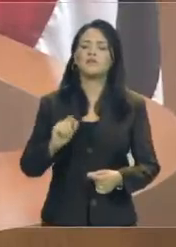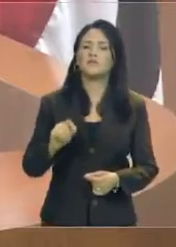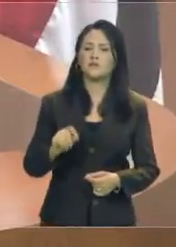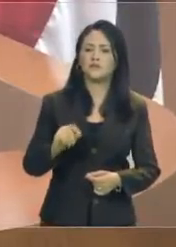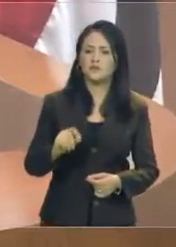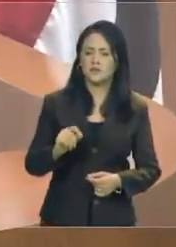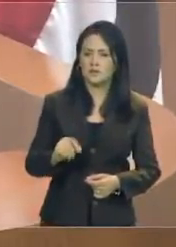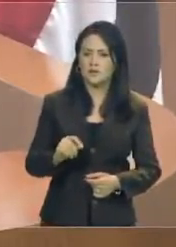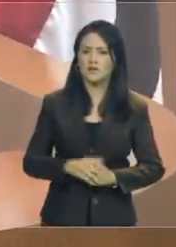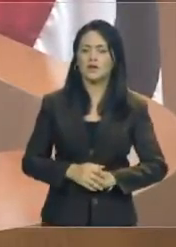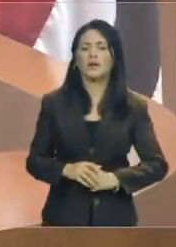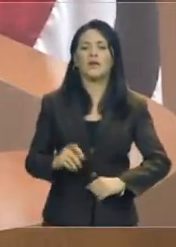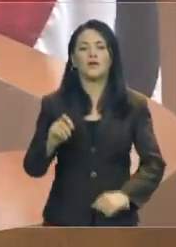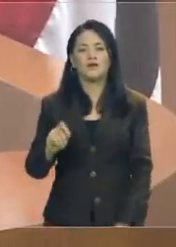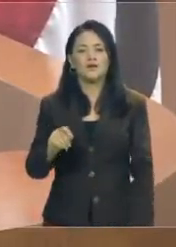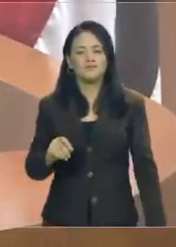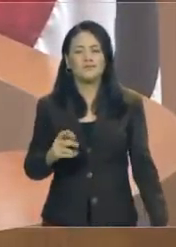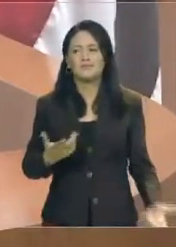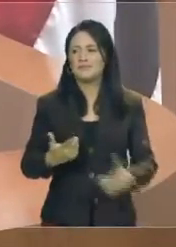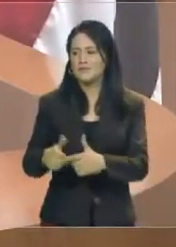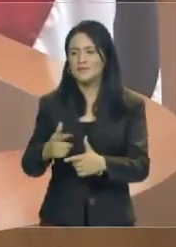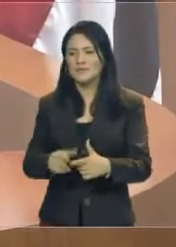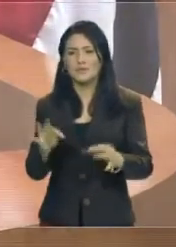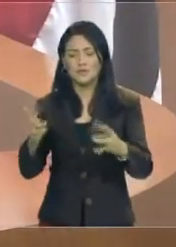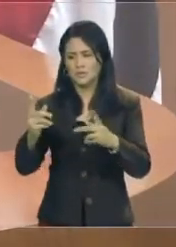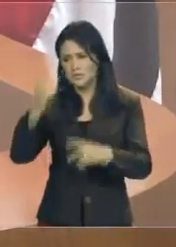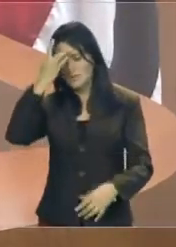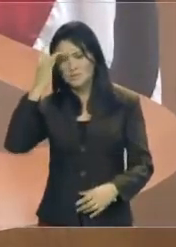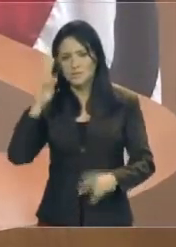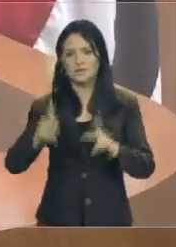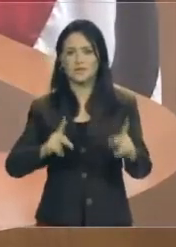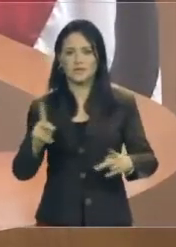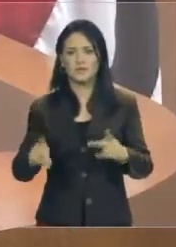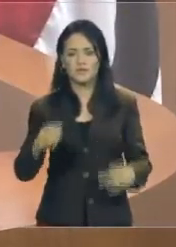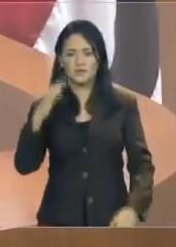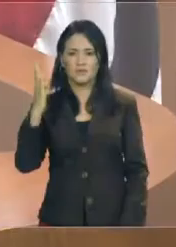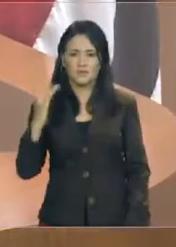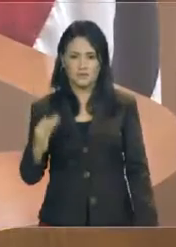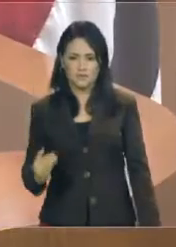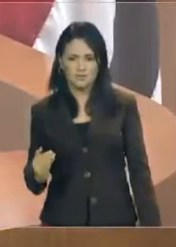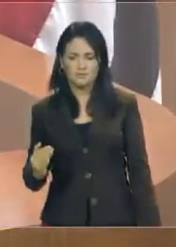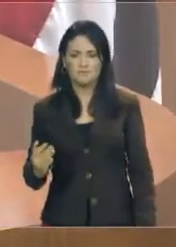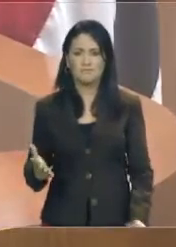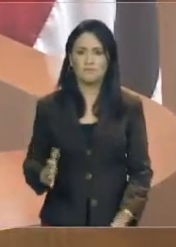e expondo internacionalmente o Brasil. Imaginemos nós